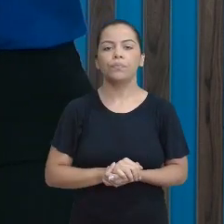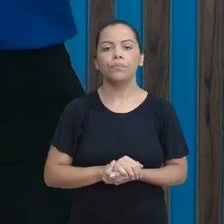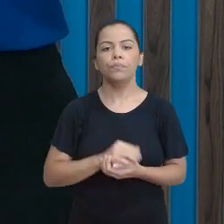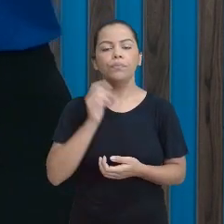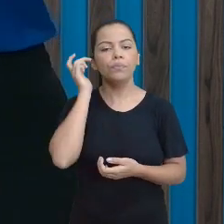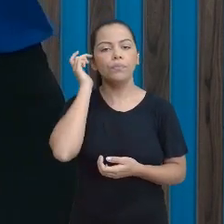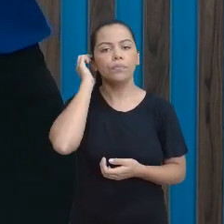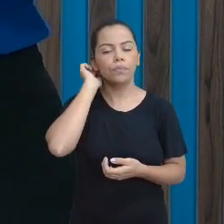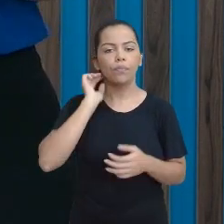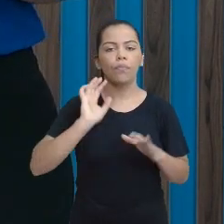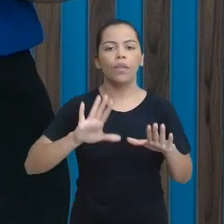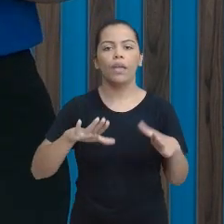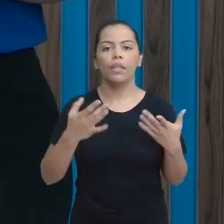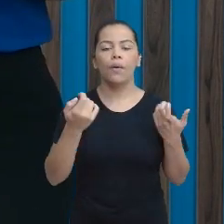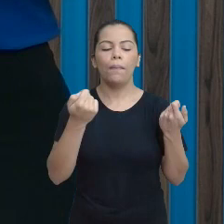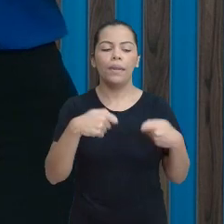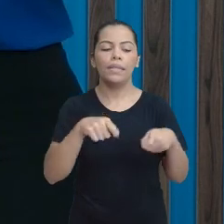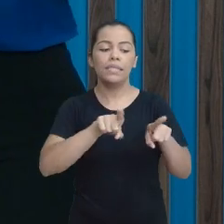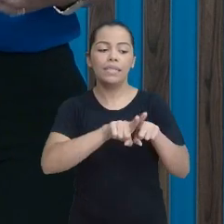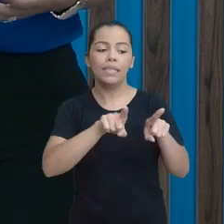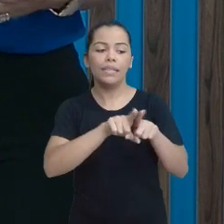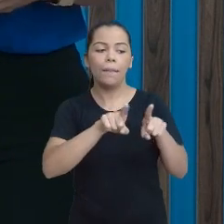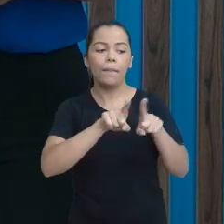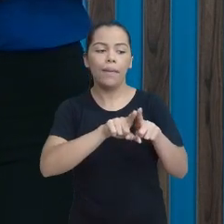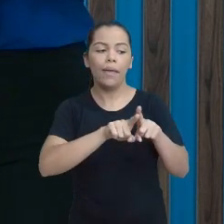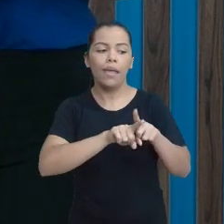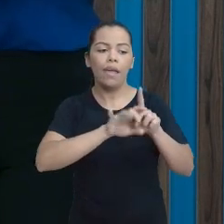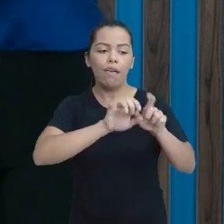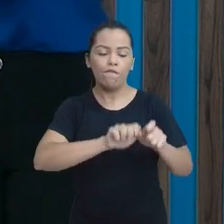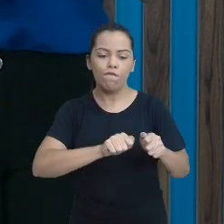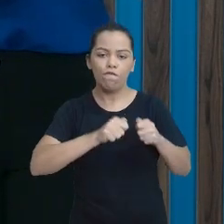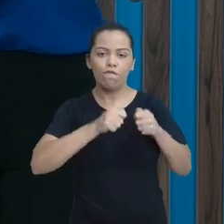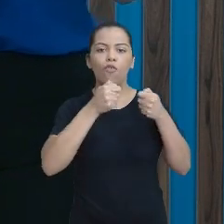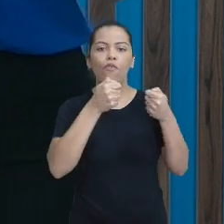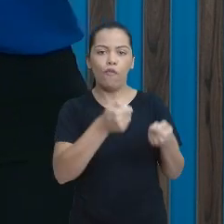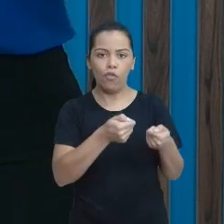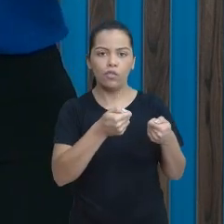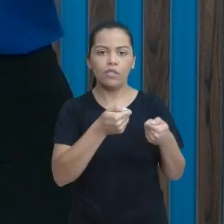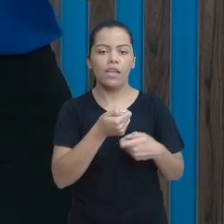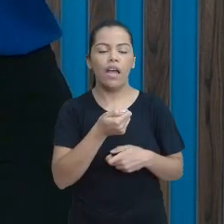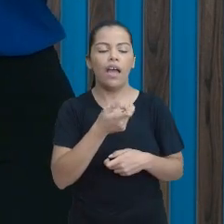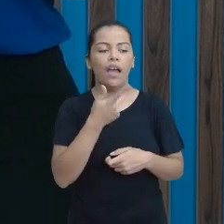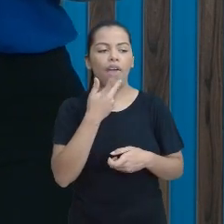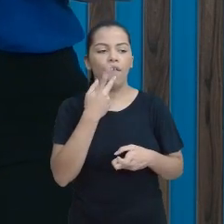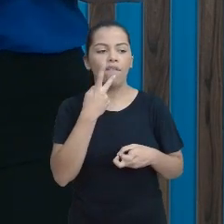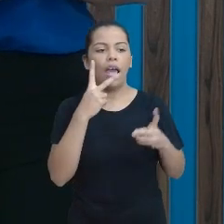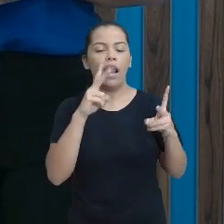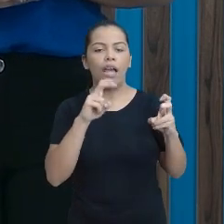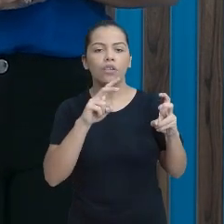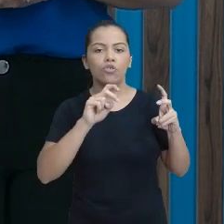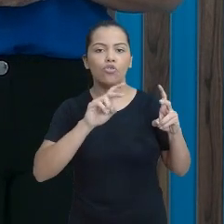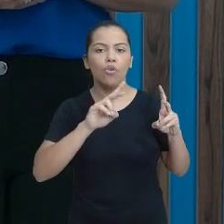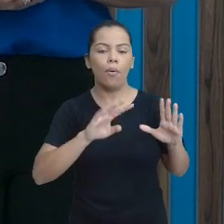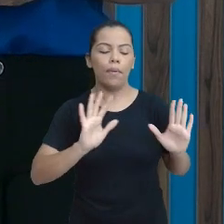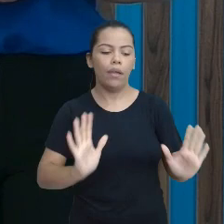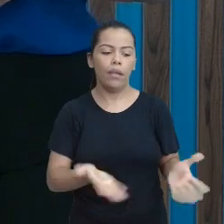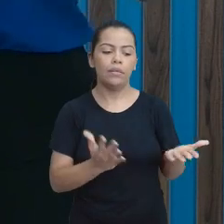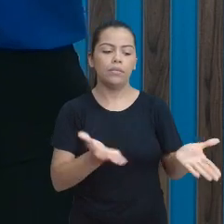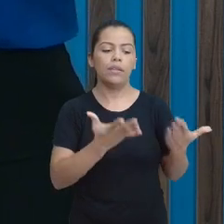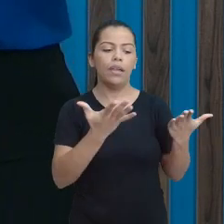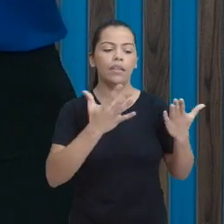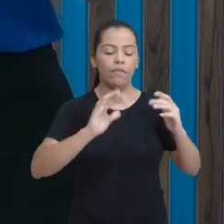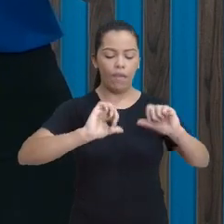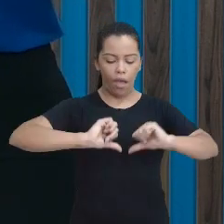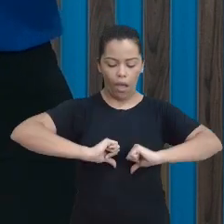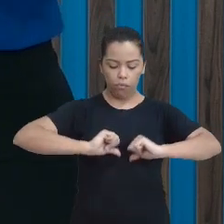Reforçar a autoestima. E aí eu entendo que cabe a gente falar um pouquinho desse conceito de autoestima, né? Quando a